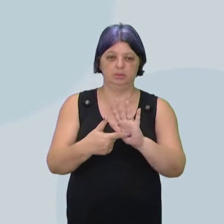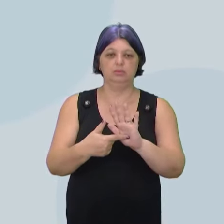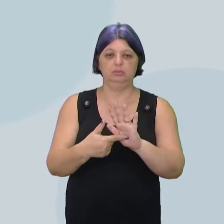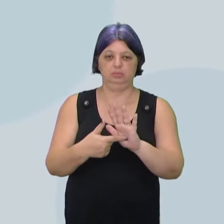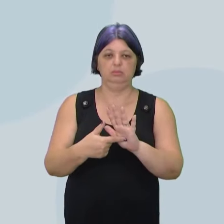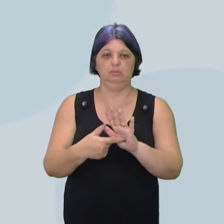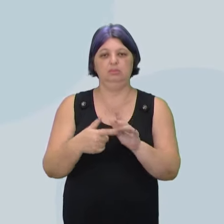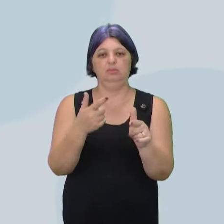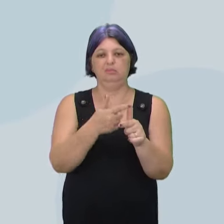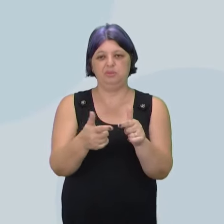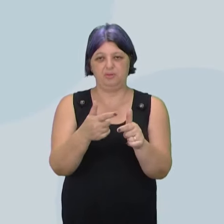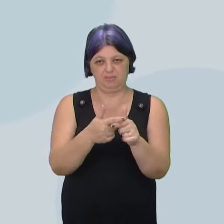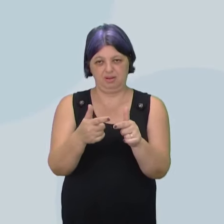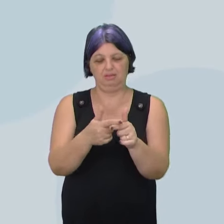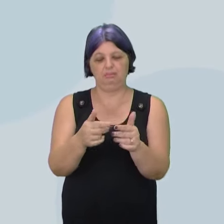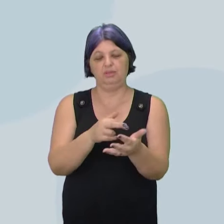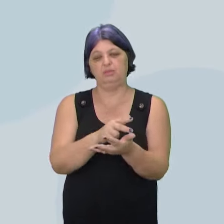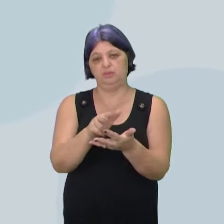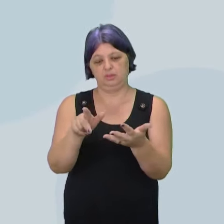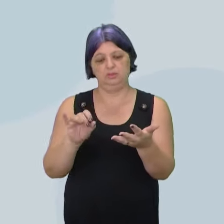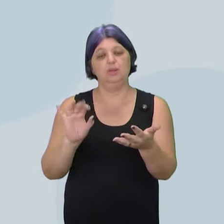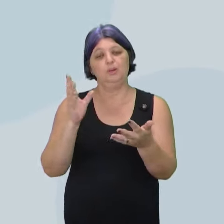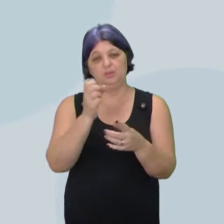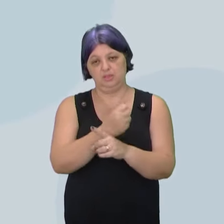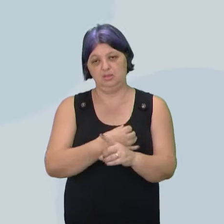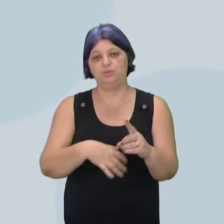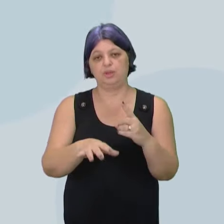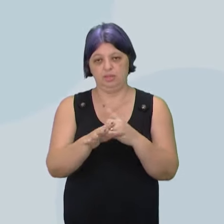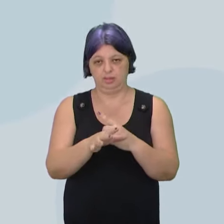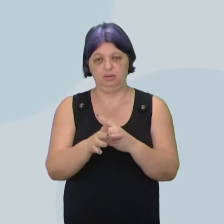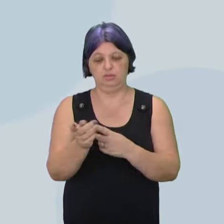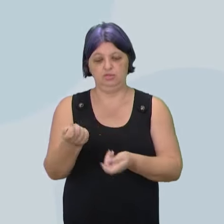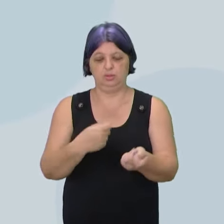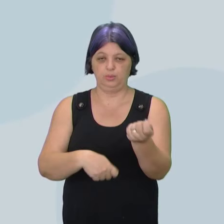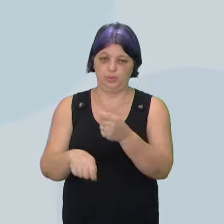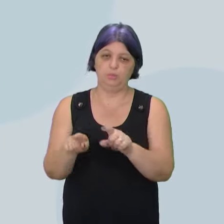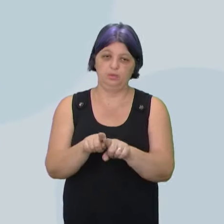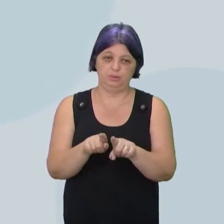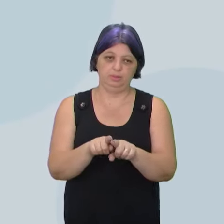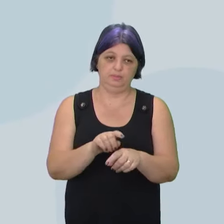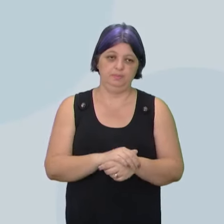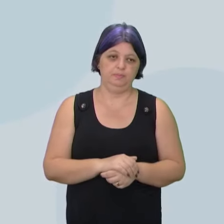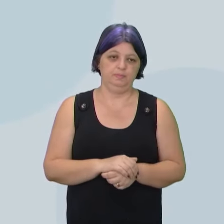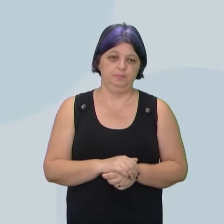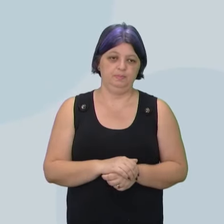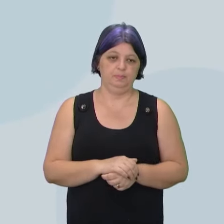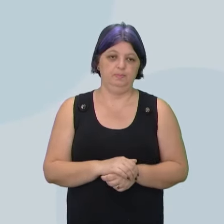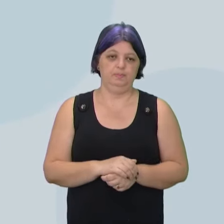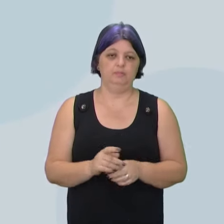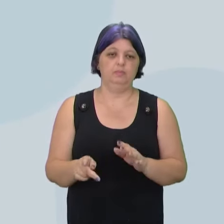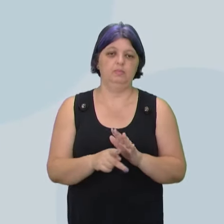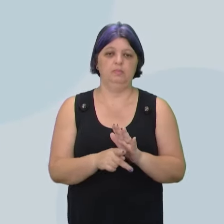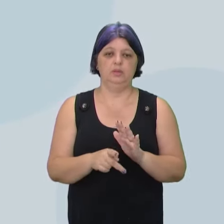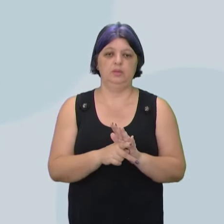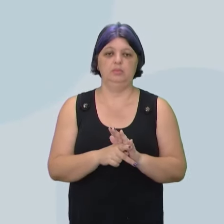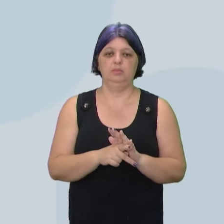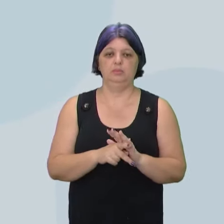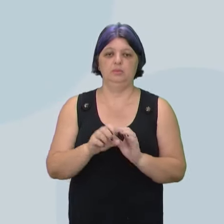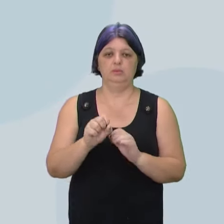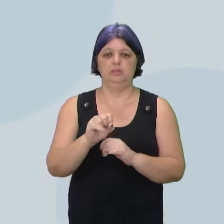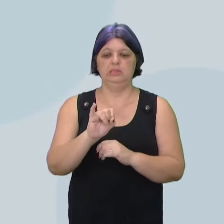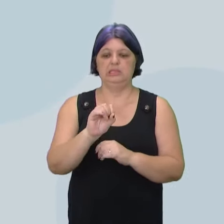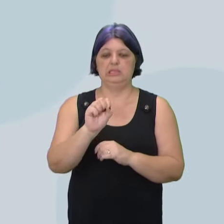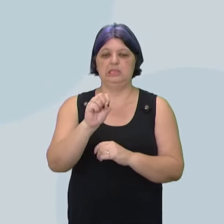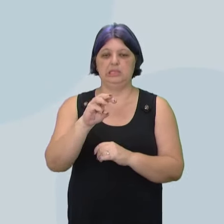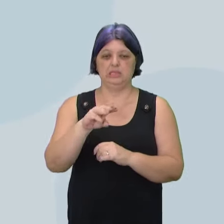de problemas, né? Que acontecem socialmente, falando econômicos e tudo mais. Produzida pelo sismo, ó, pesquisa o que é um sismo,